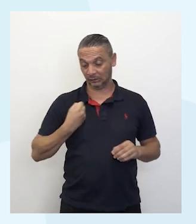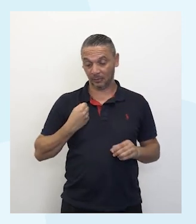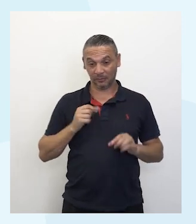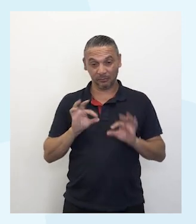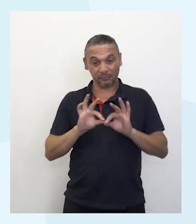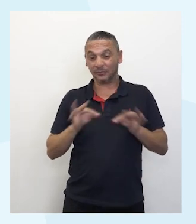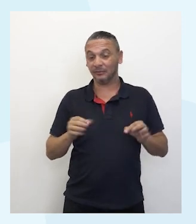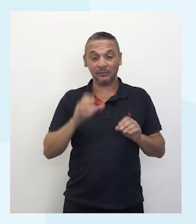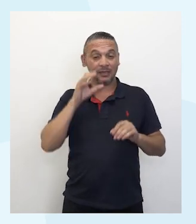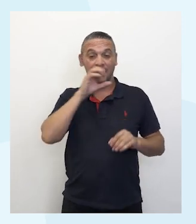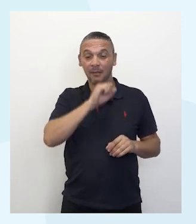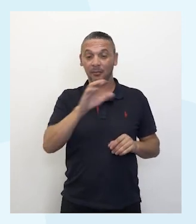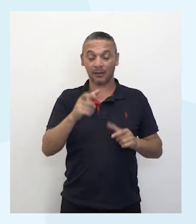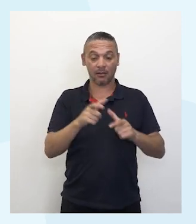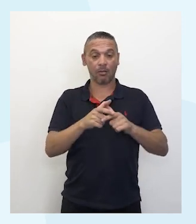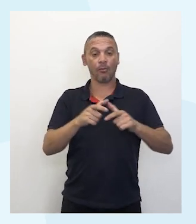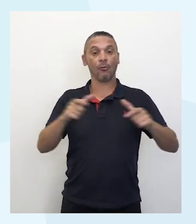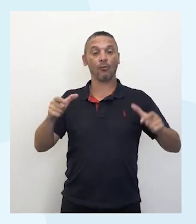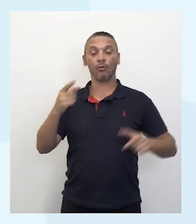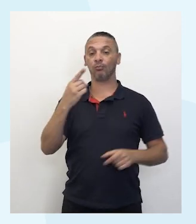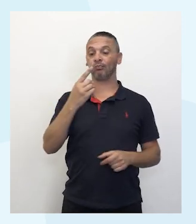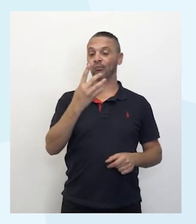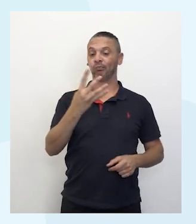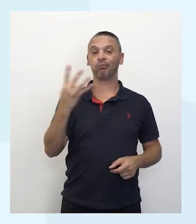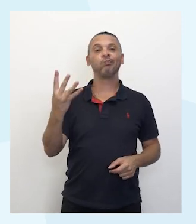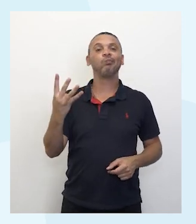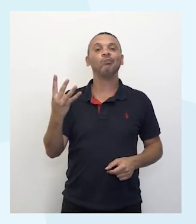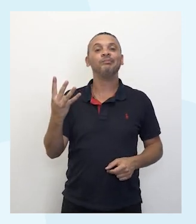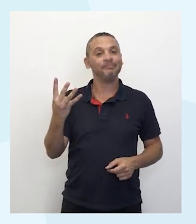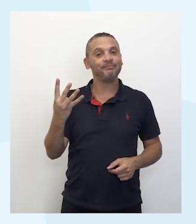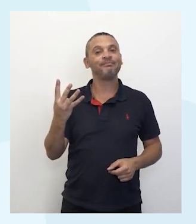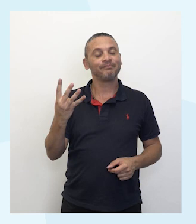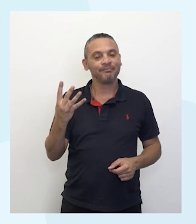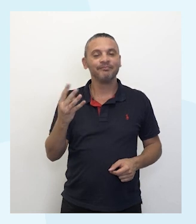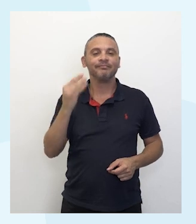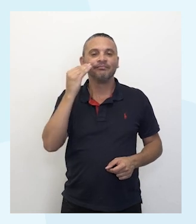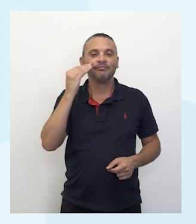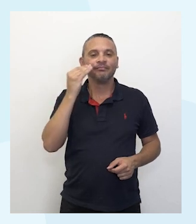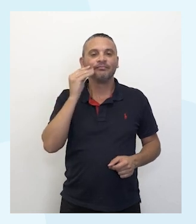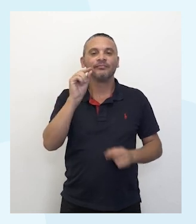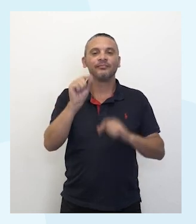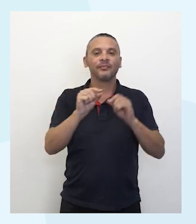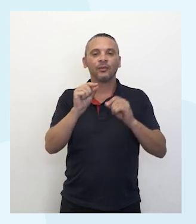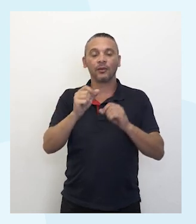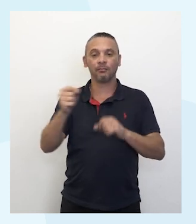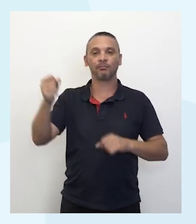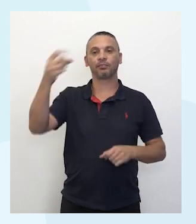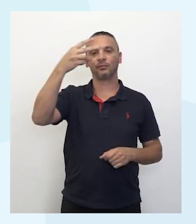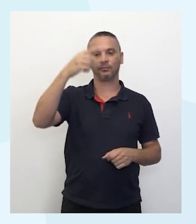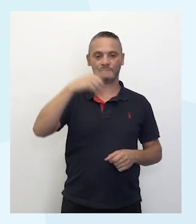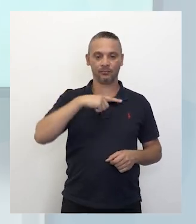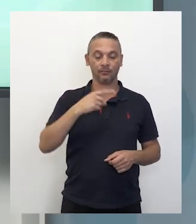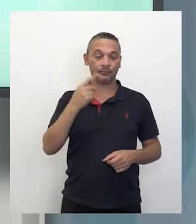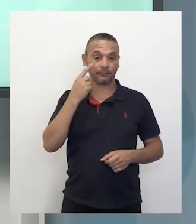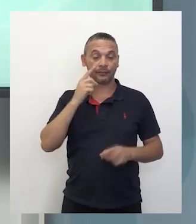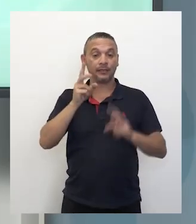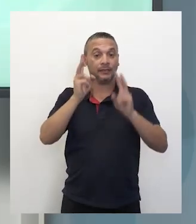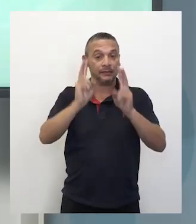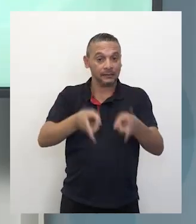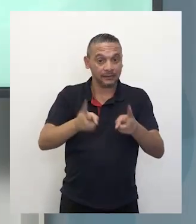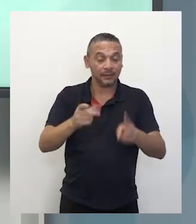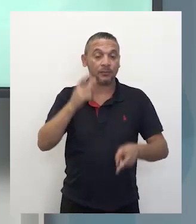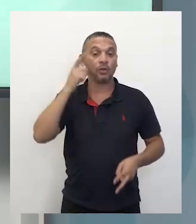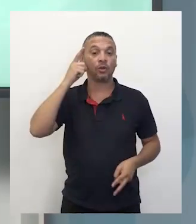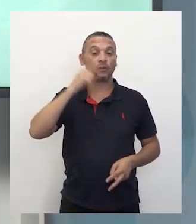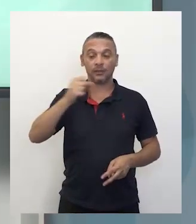assim. Agora, um número grande como esse 144, a gente tenta escrever ele na forma de potência. Então, toda vez que a gente conseguir